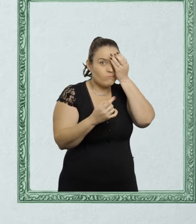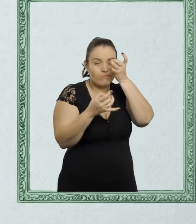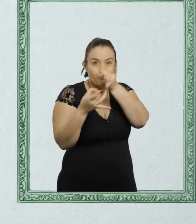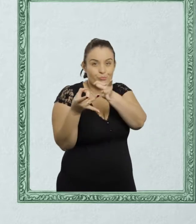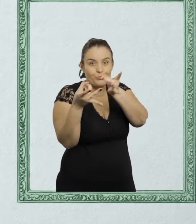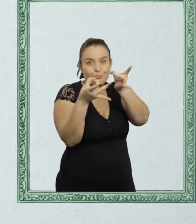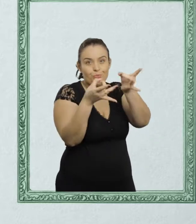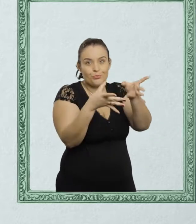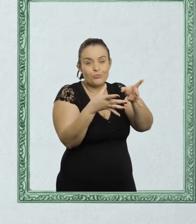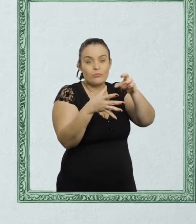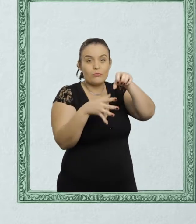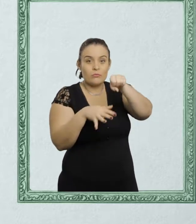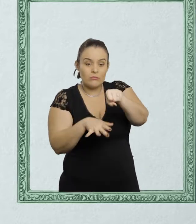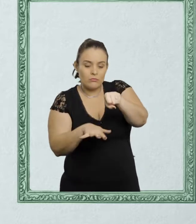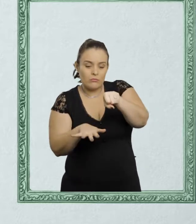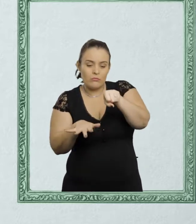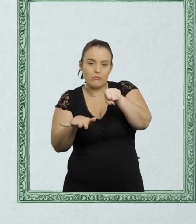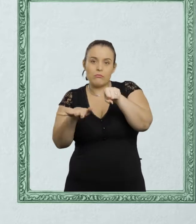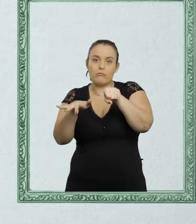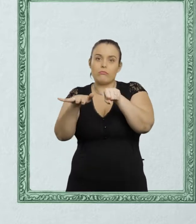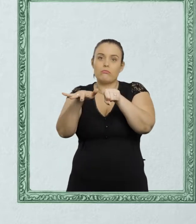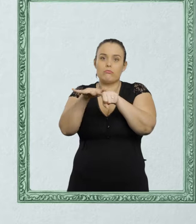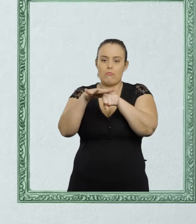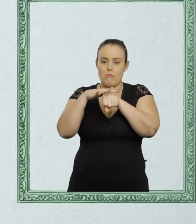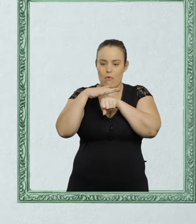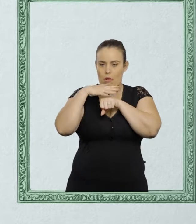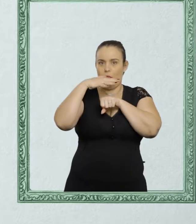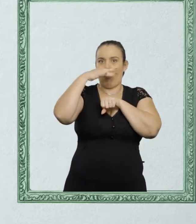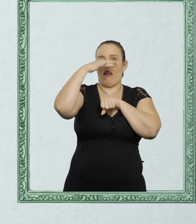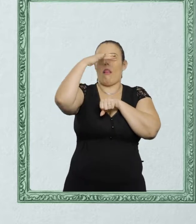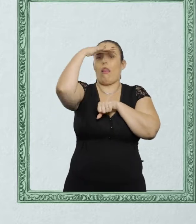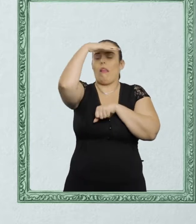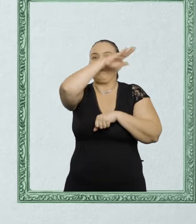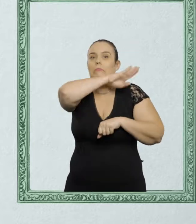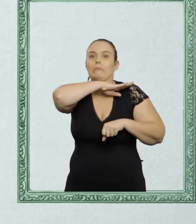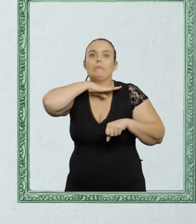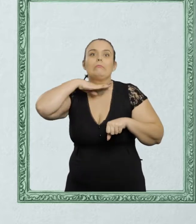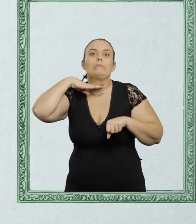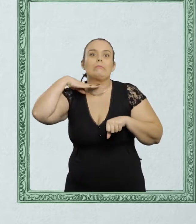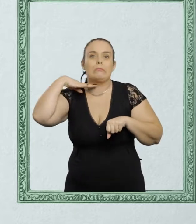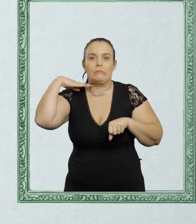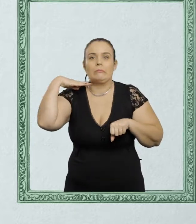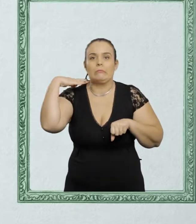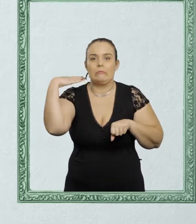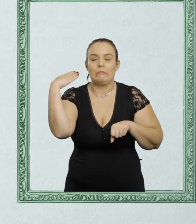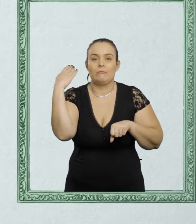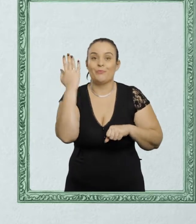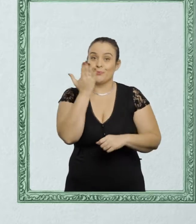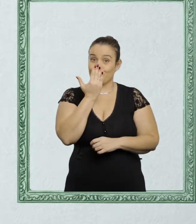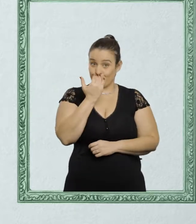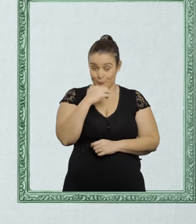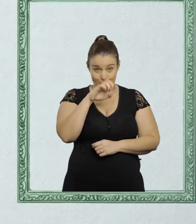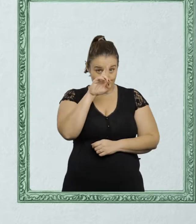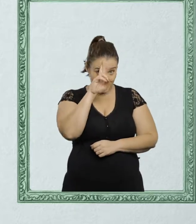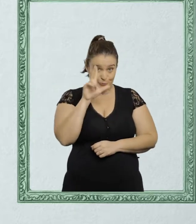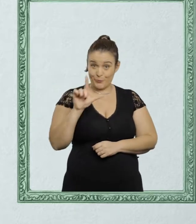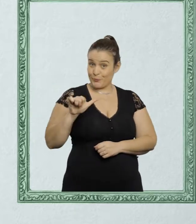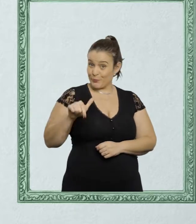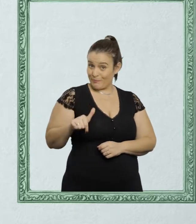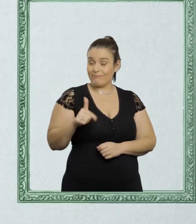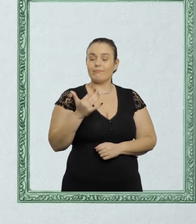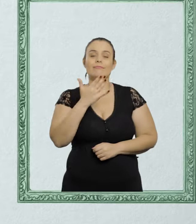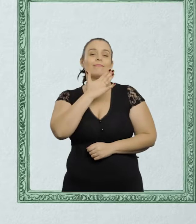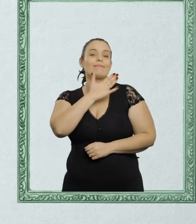ali. Eles se afogavam quando a maré subia e a pedra ficava embaixo da água. Depois do almoço,